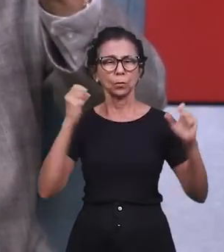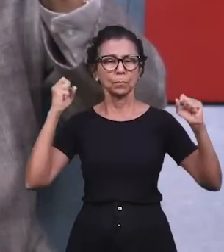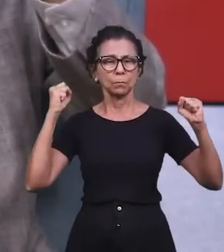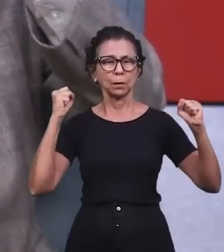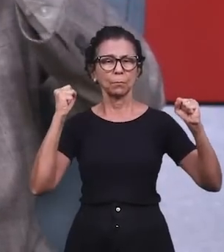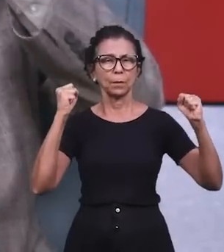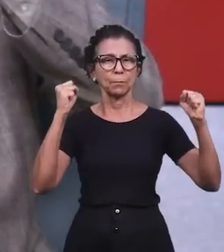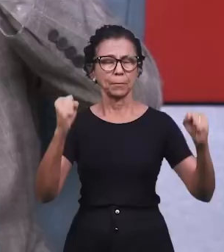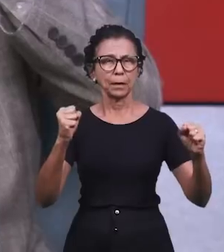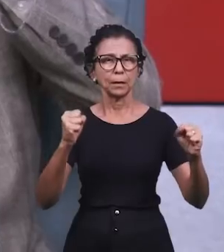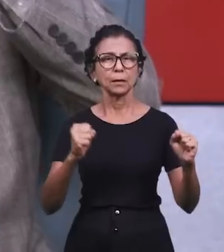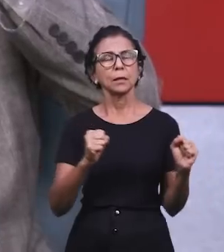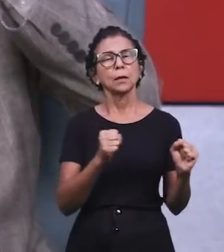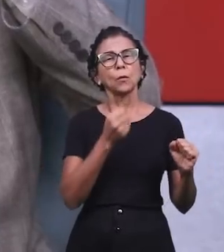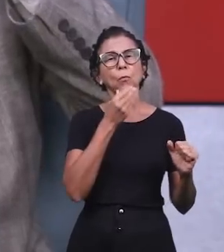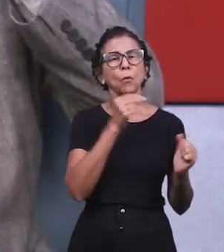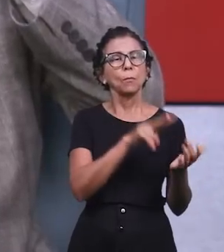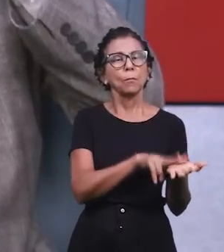e em Cafarnaum também.